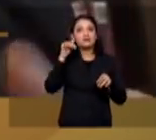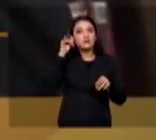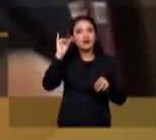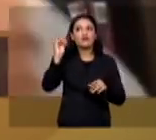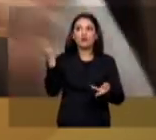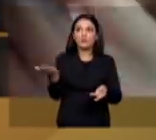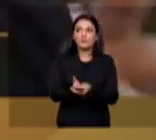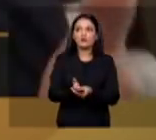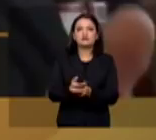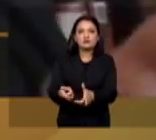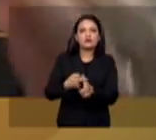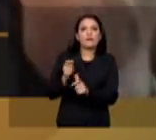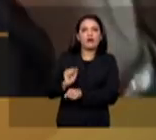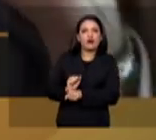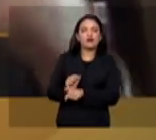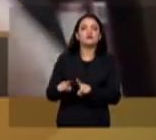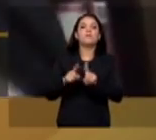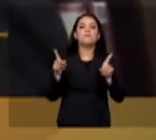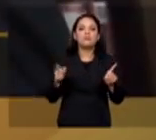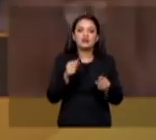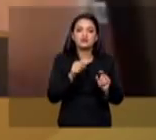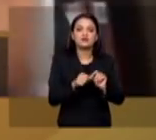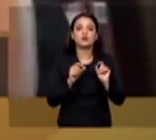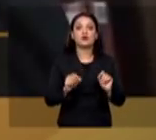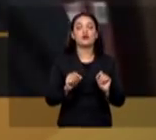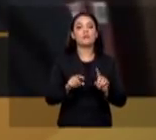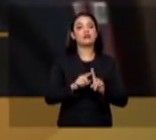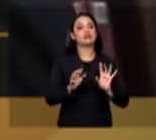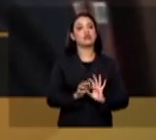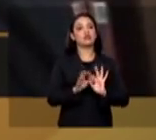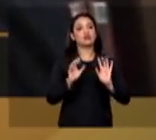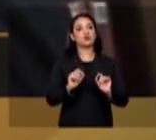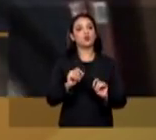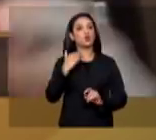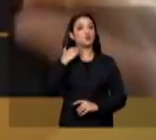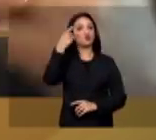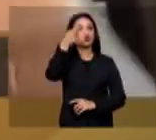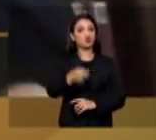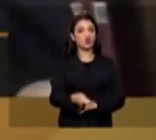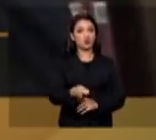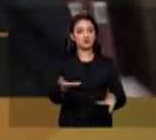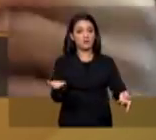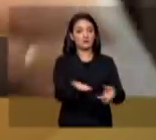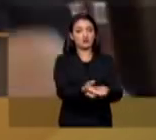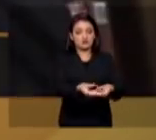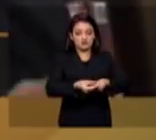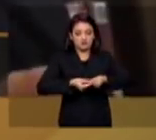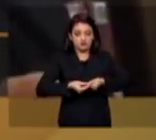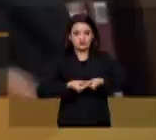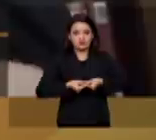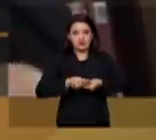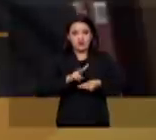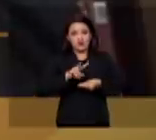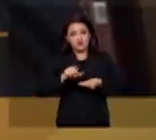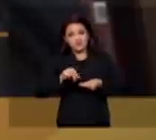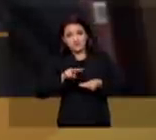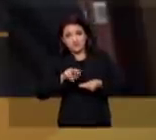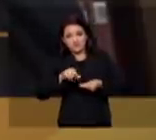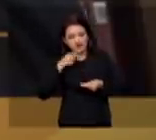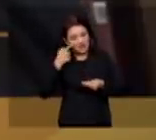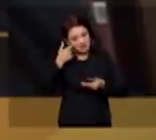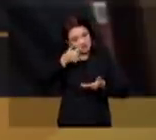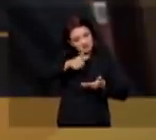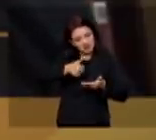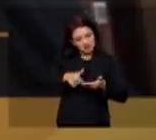sempre, permitindo que o juízo que recebe os processos possa, num segundo olhar,